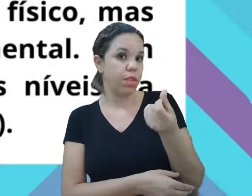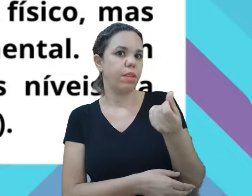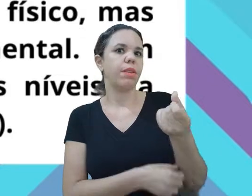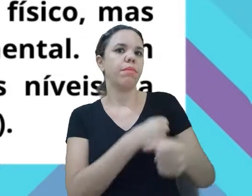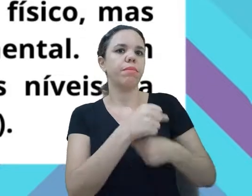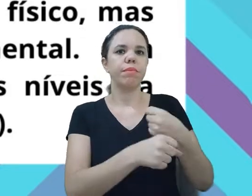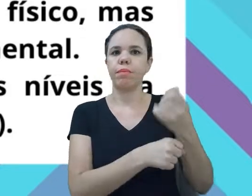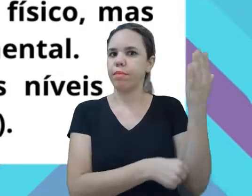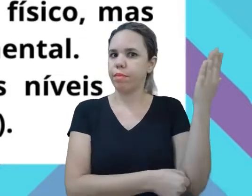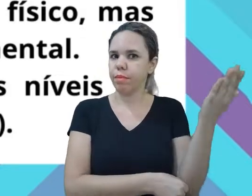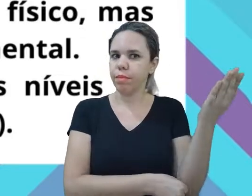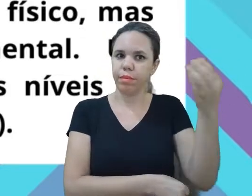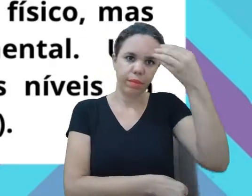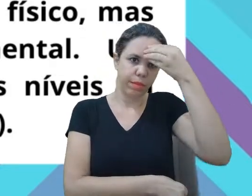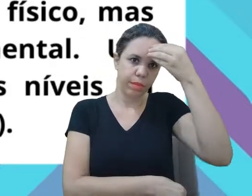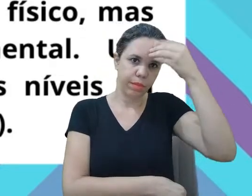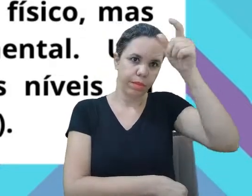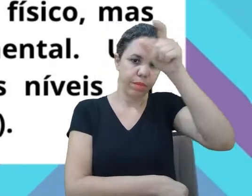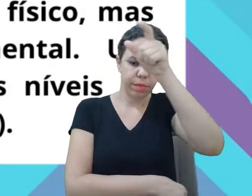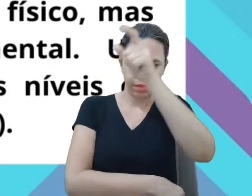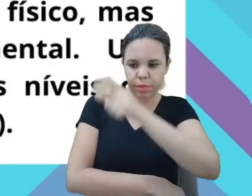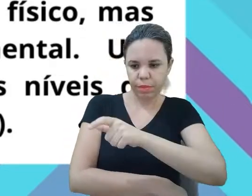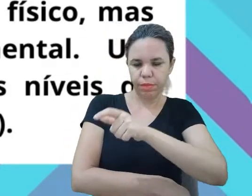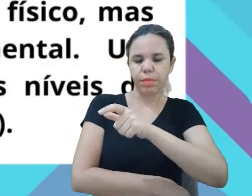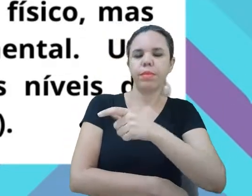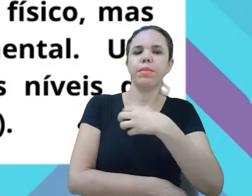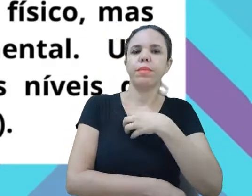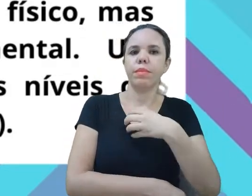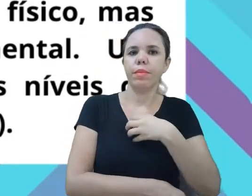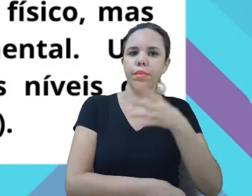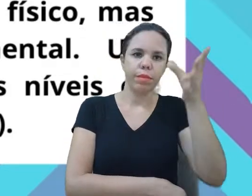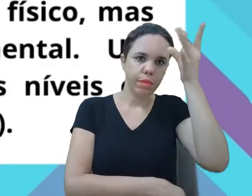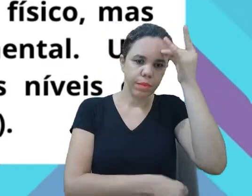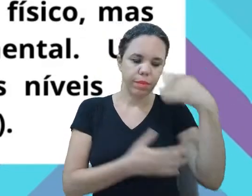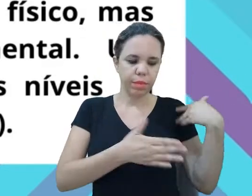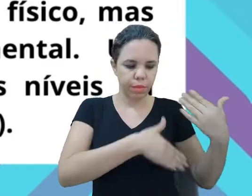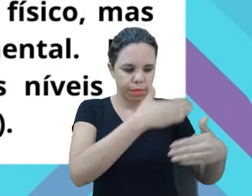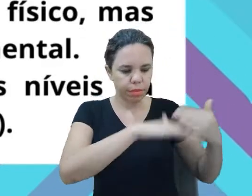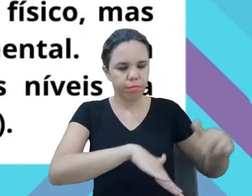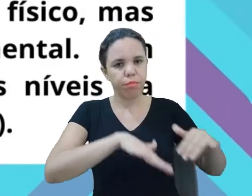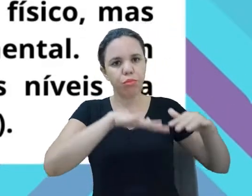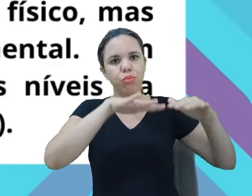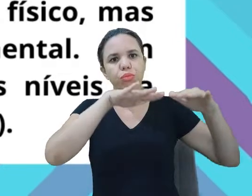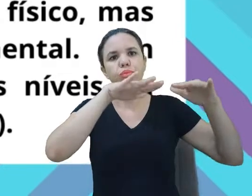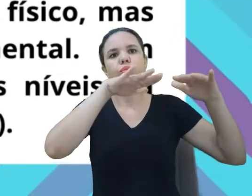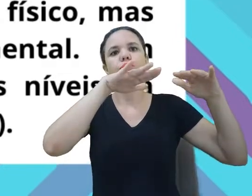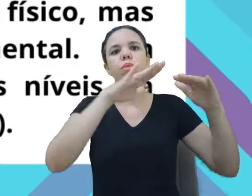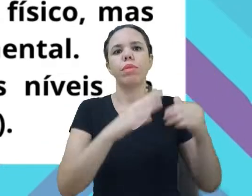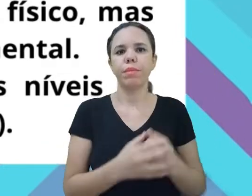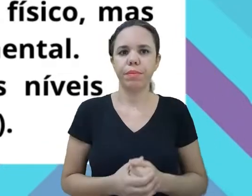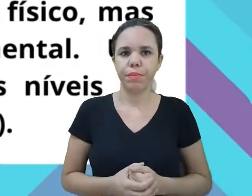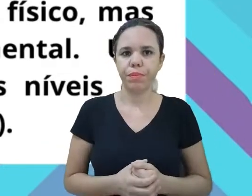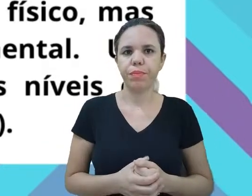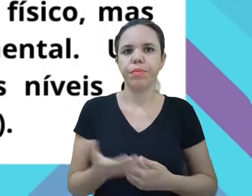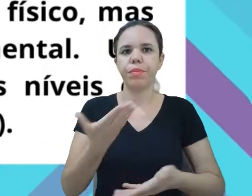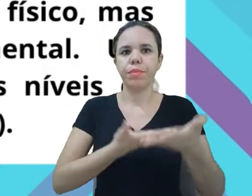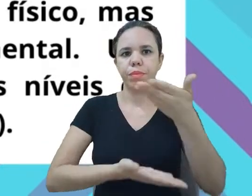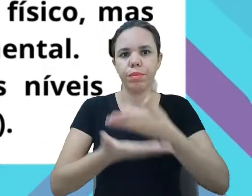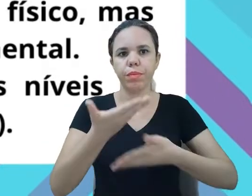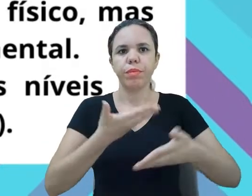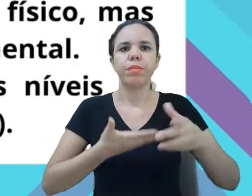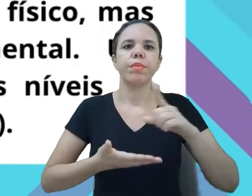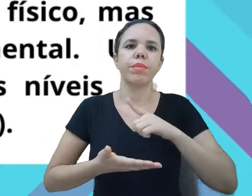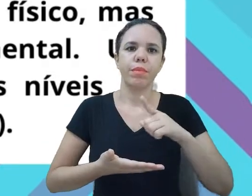2016. O caráter seria aquela parte da personalidade adquirida ao longo da existência e a partir